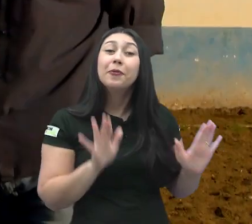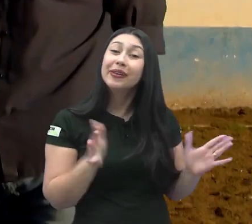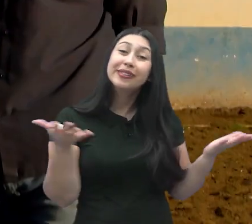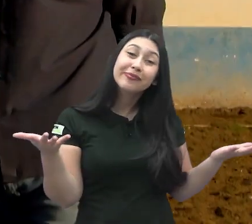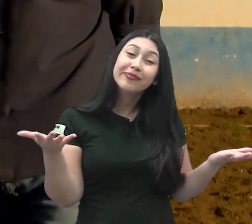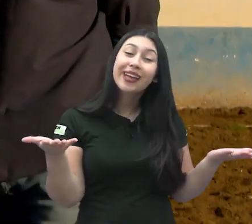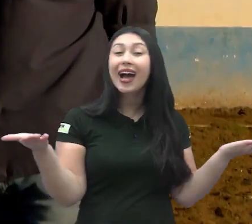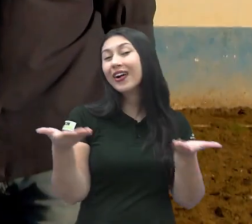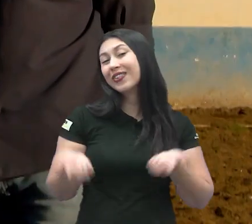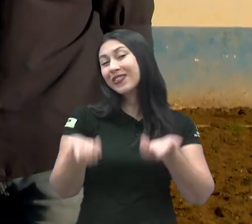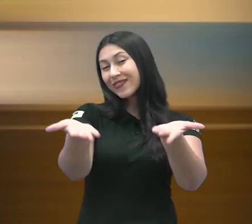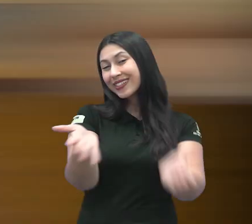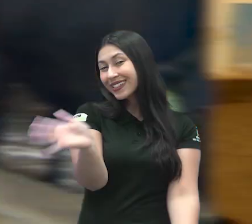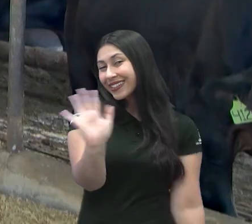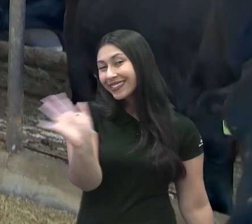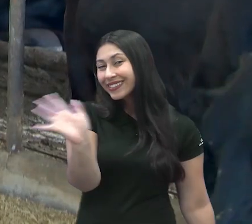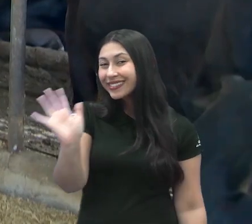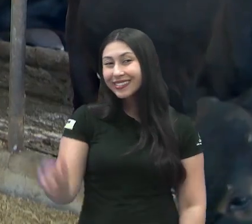é isso, volto com você aí no estúdio. Tchau!